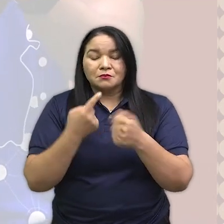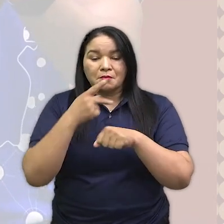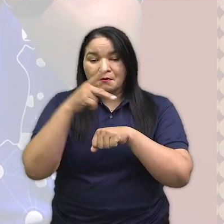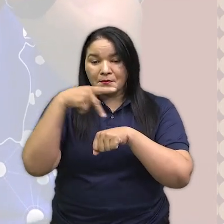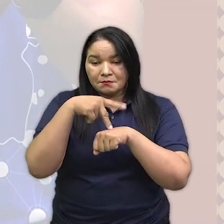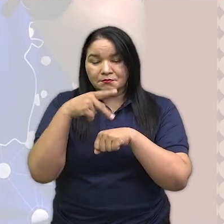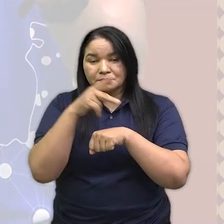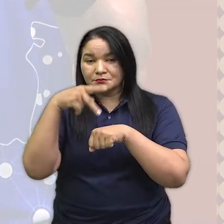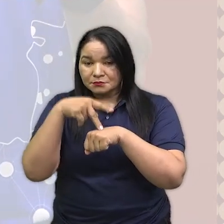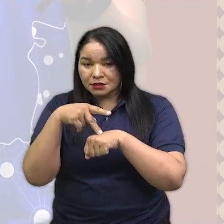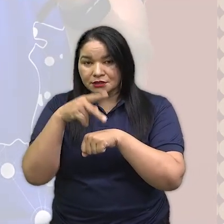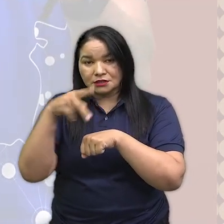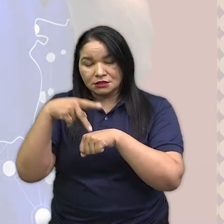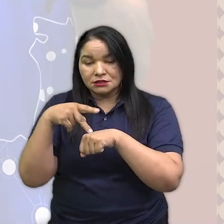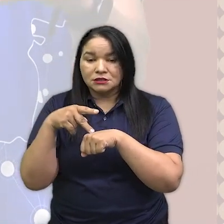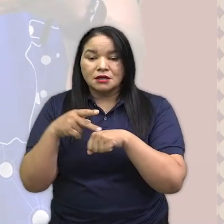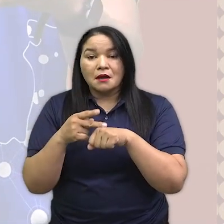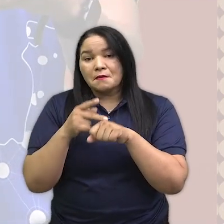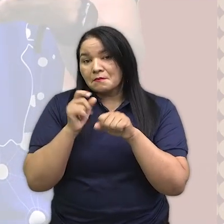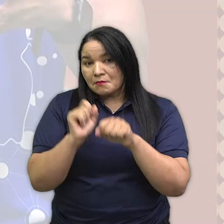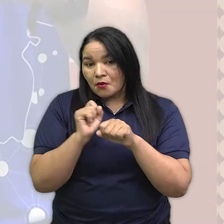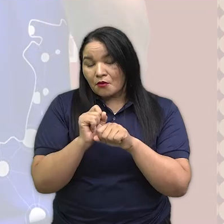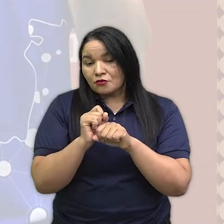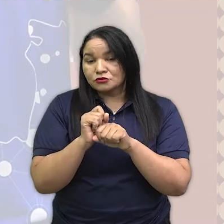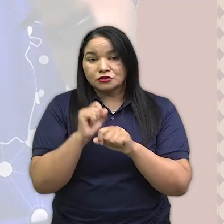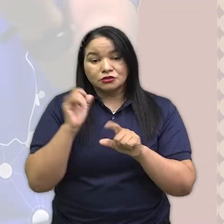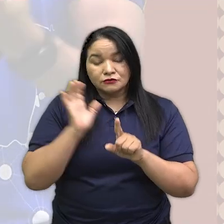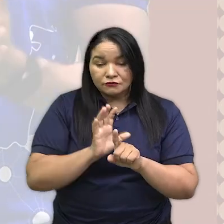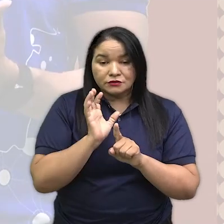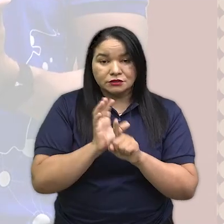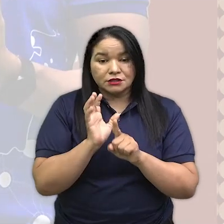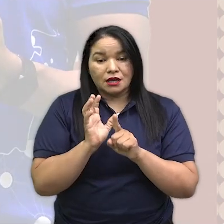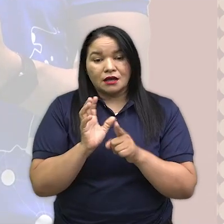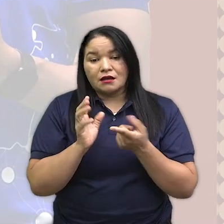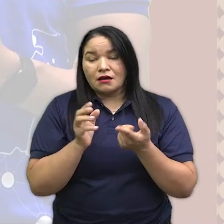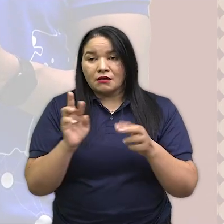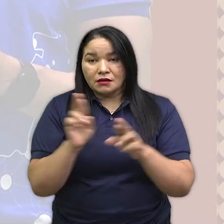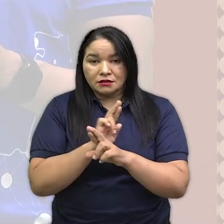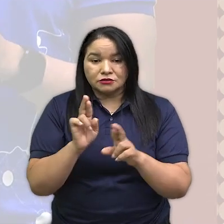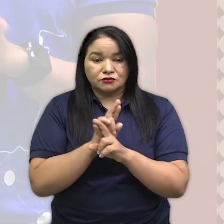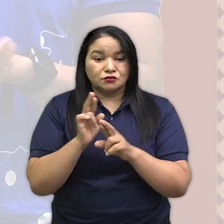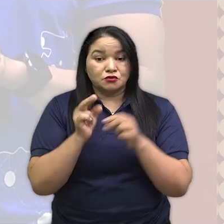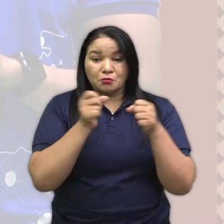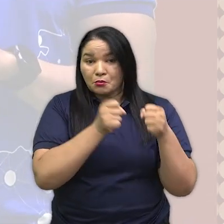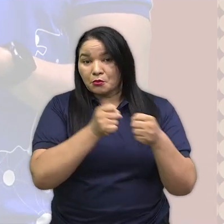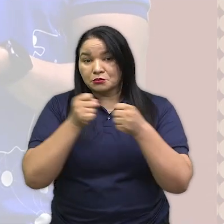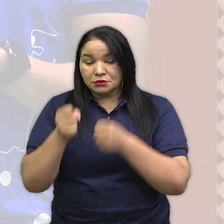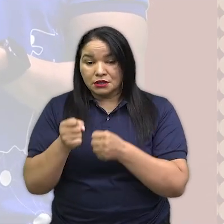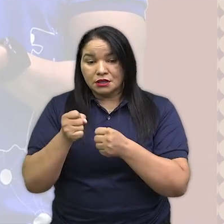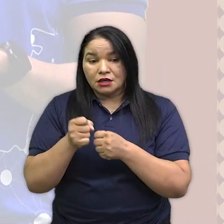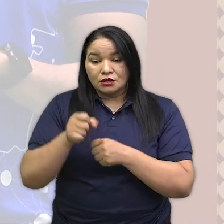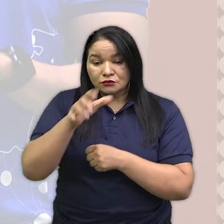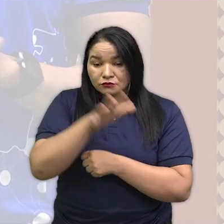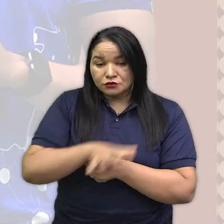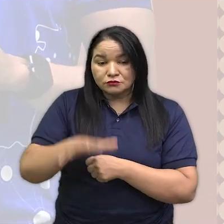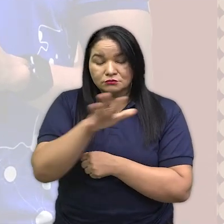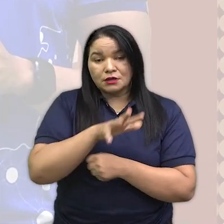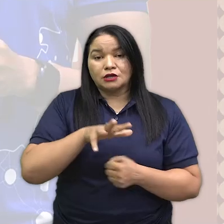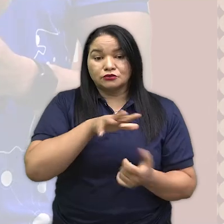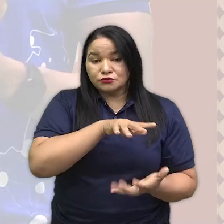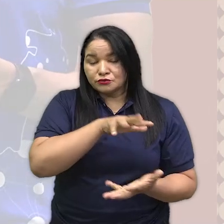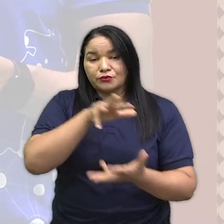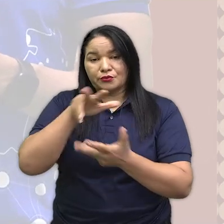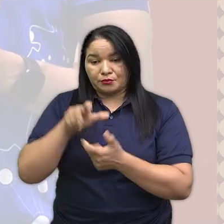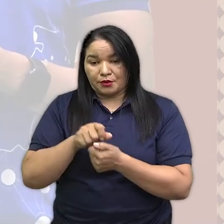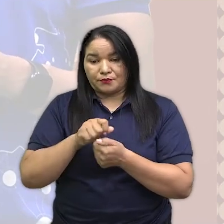bilateralmente ali entre países pode afetar ali o equilíbrio das relações de poder no espaço global.